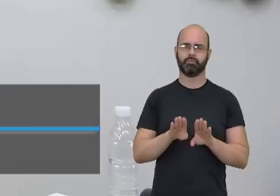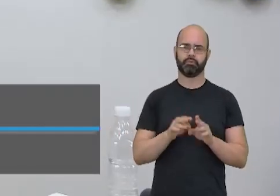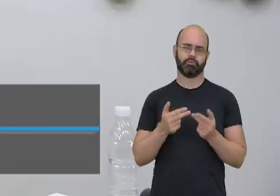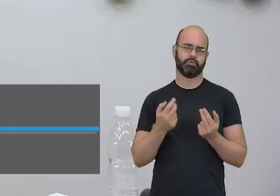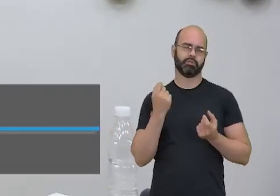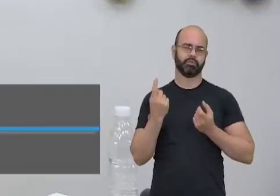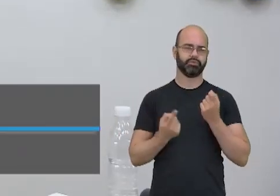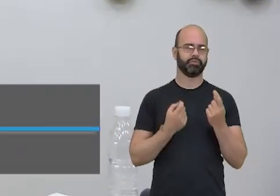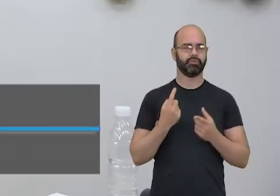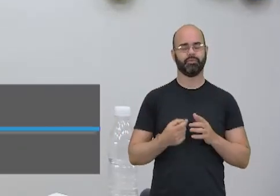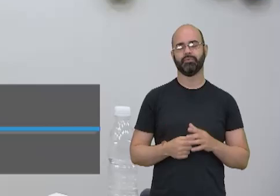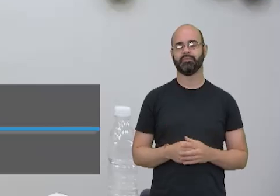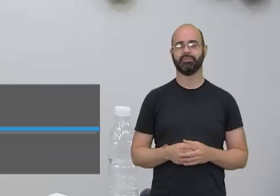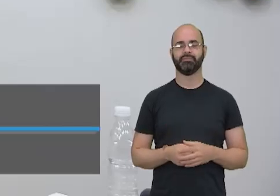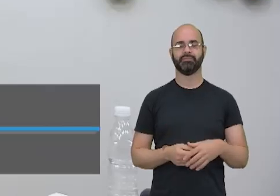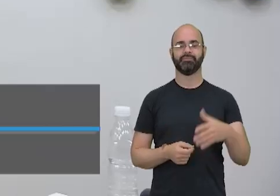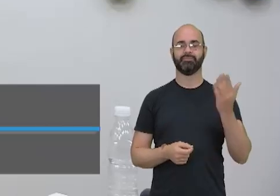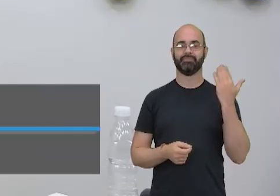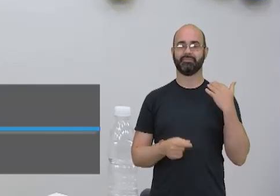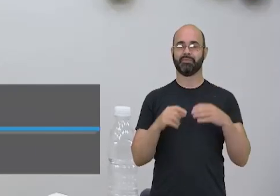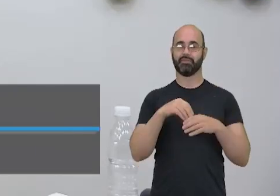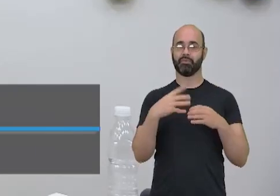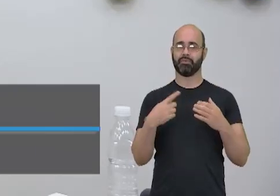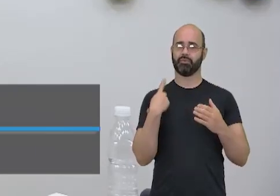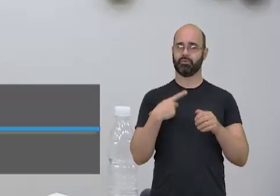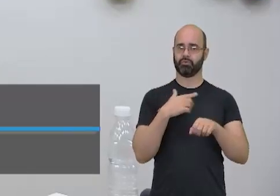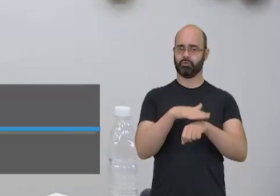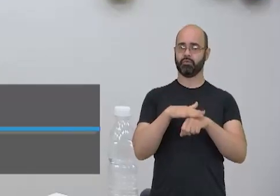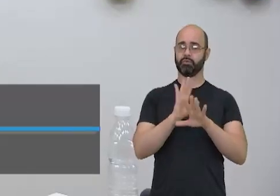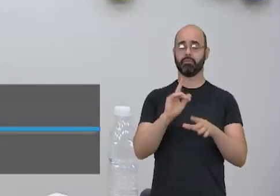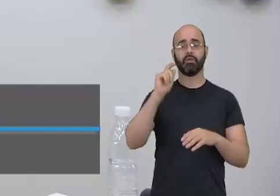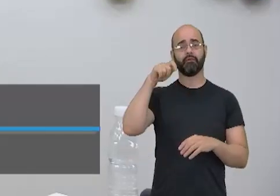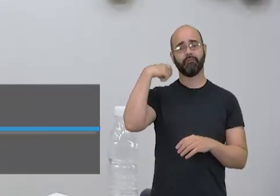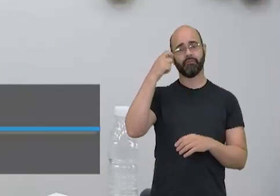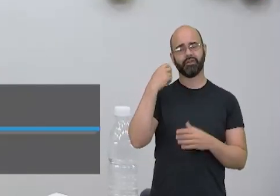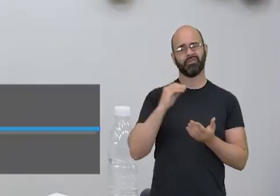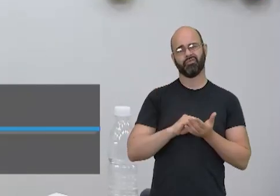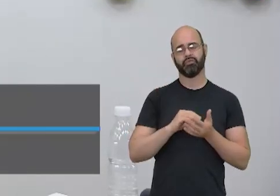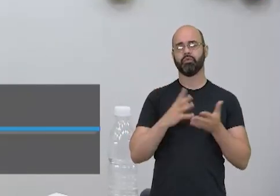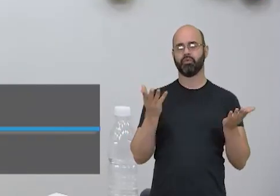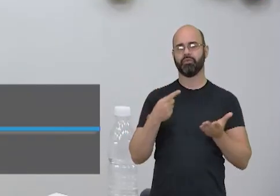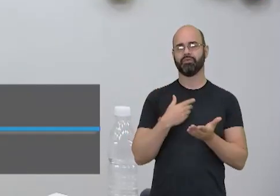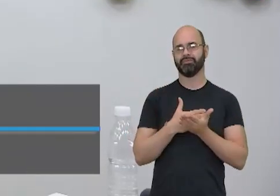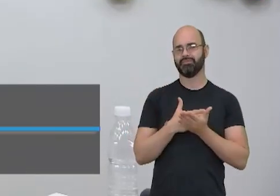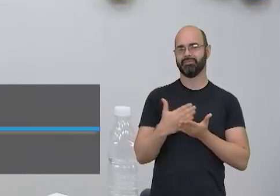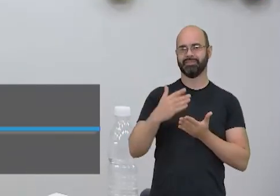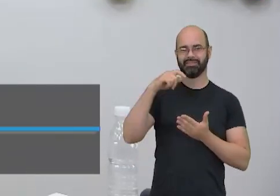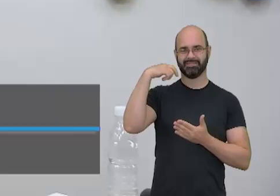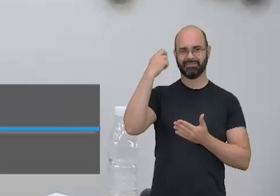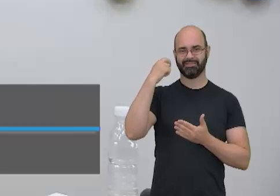Eu lembro que quando nós vimos este conteúdo, não deu tempo de ver um videozinho. E nós vamos começar por ele, tá?